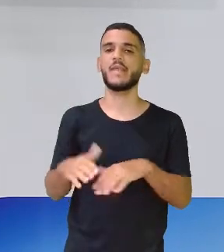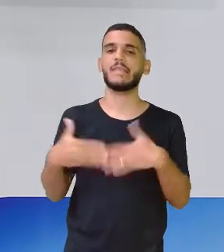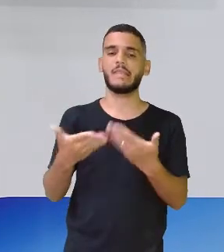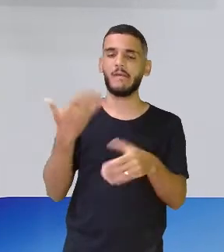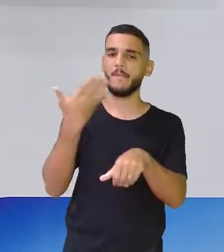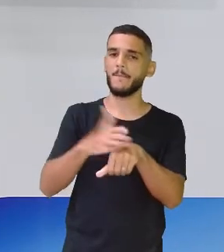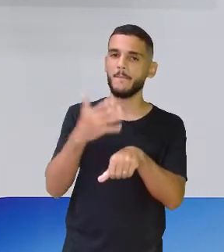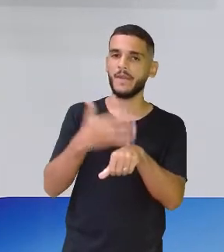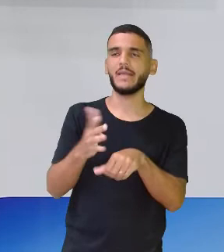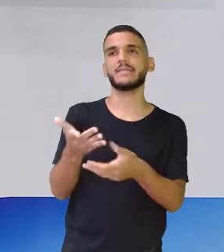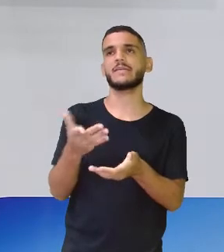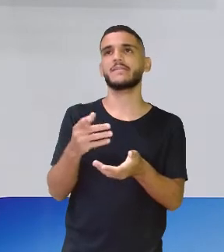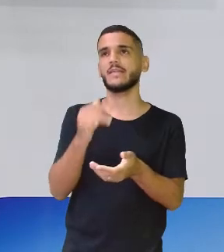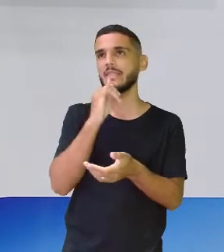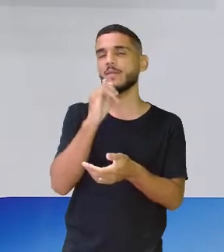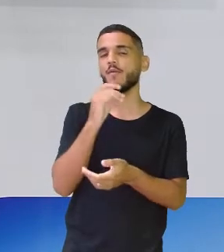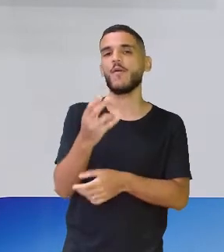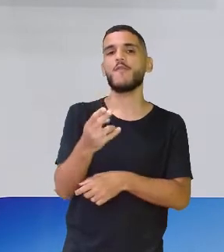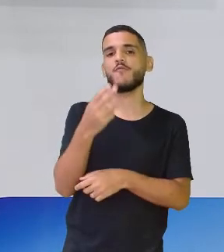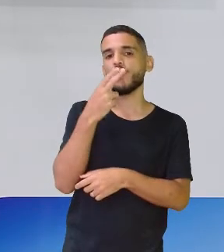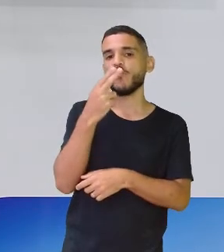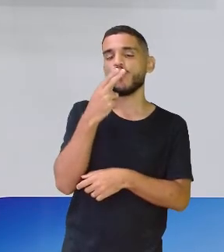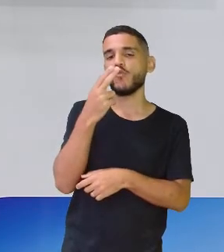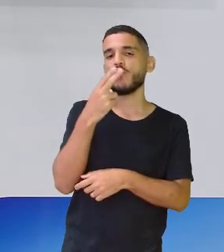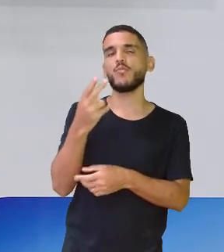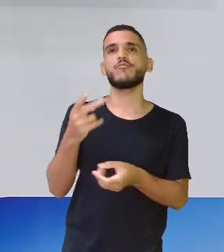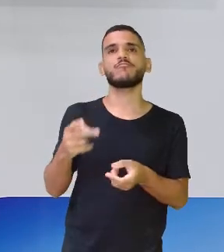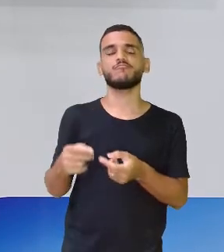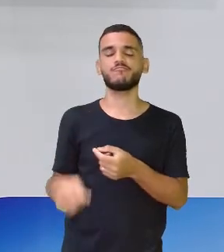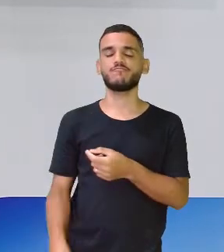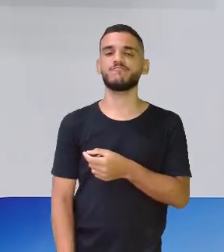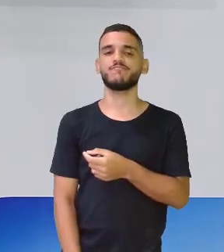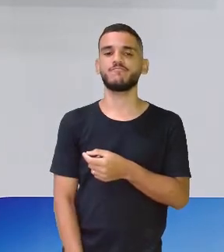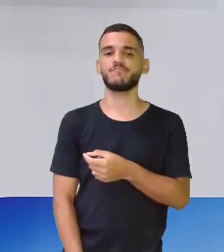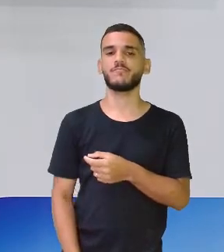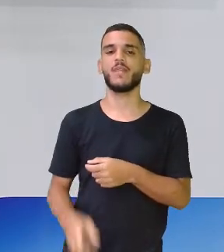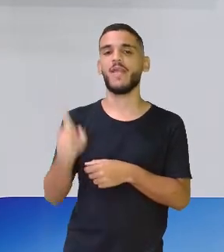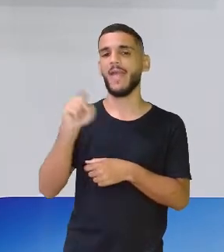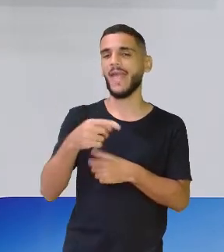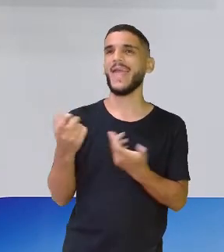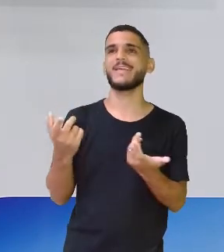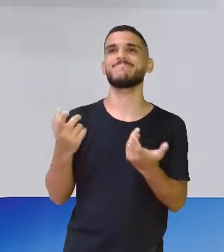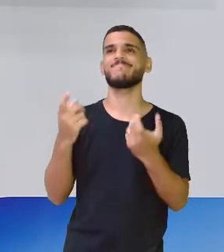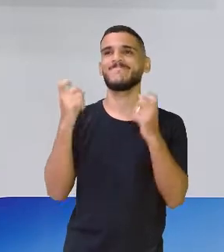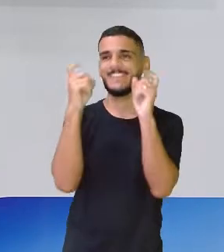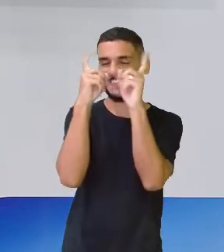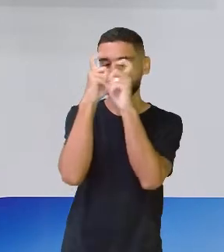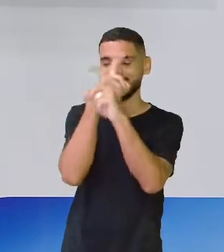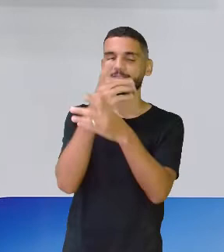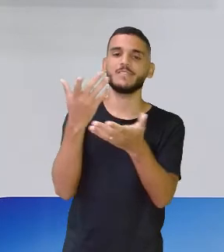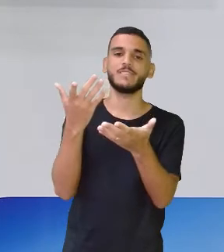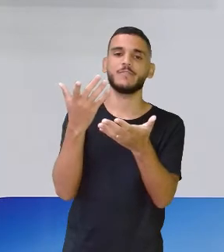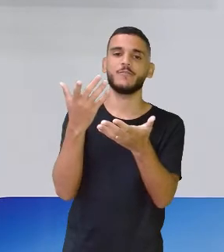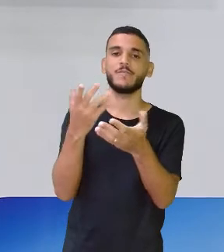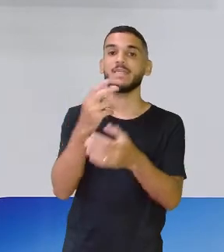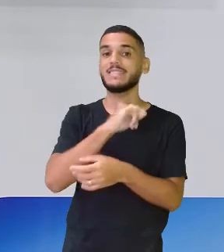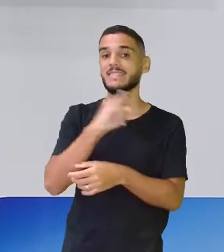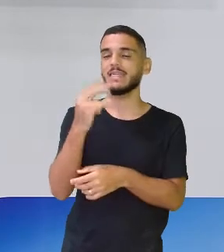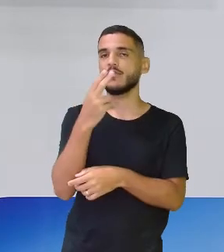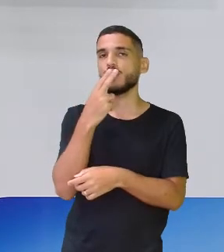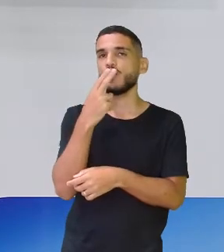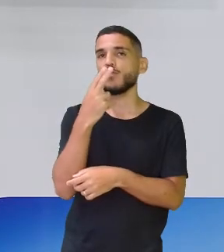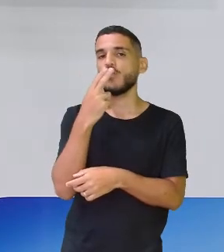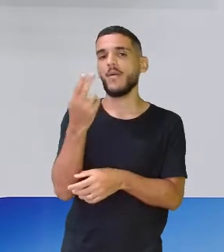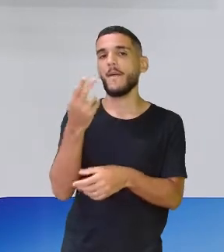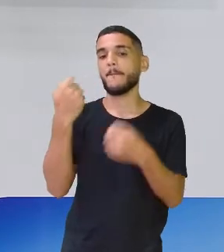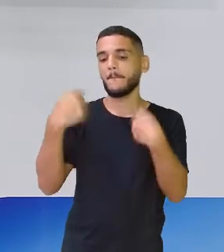como o fumo é um hábito extremamente pernicioso. Se você fuma, você pode parar. Claro que você vai precisar,